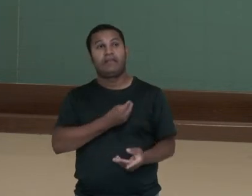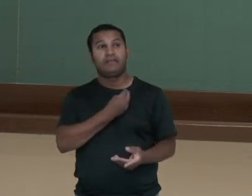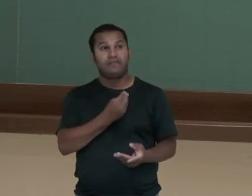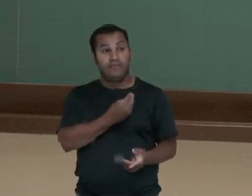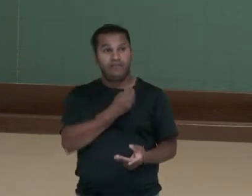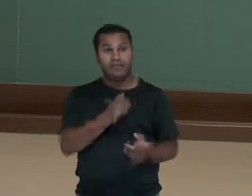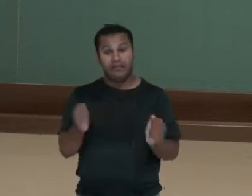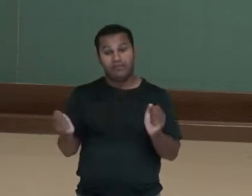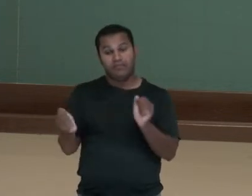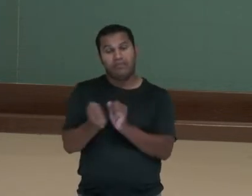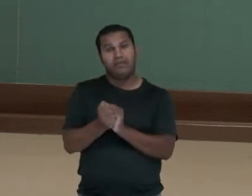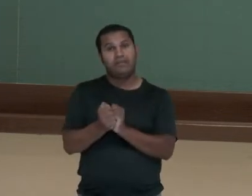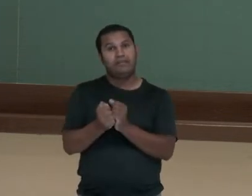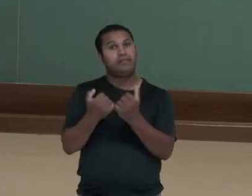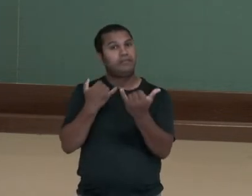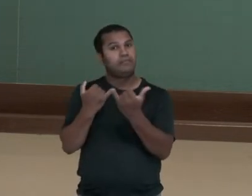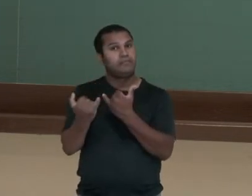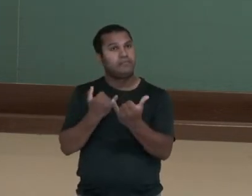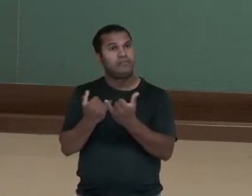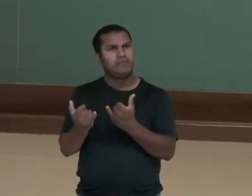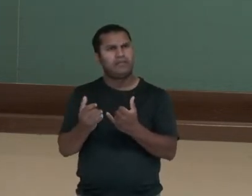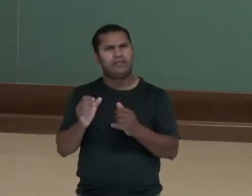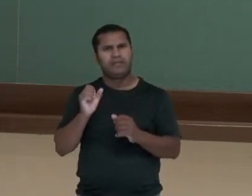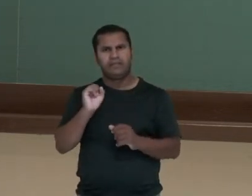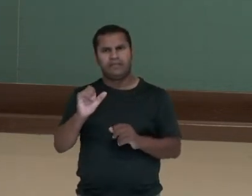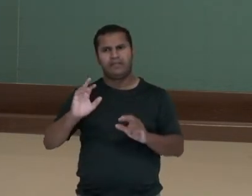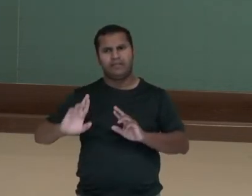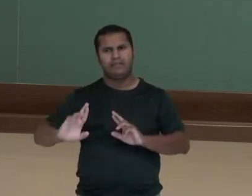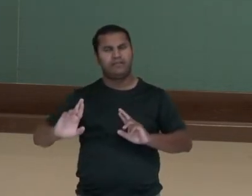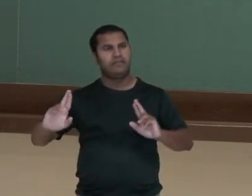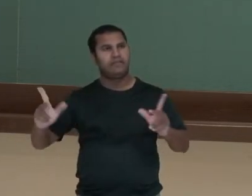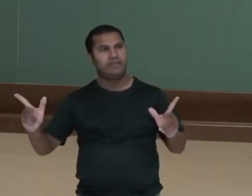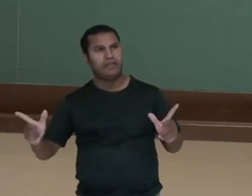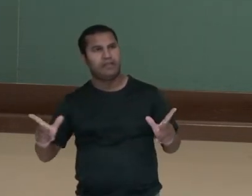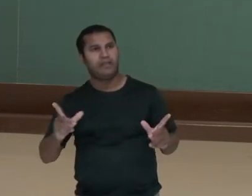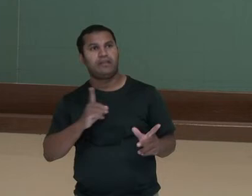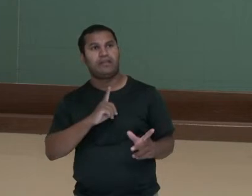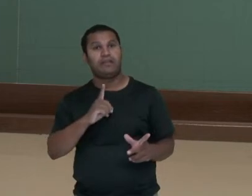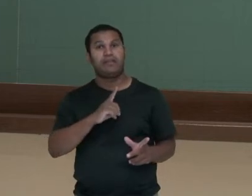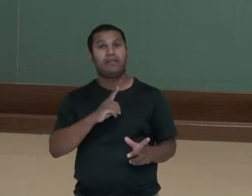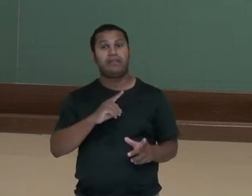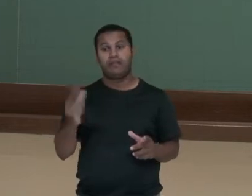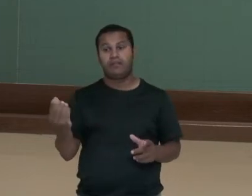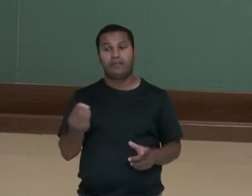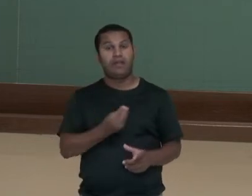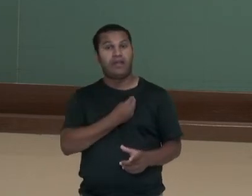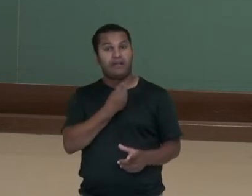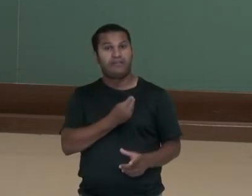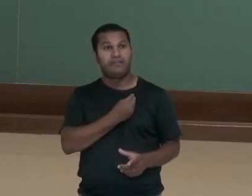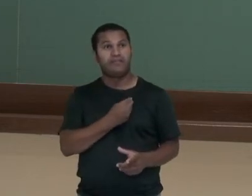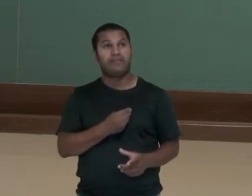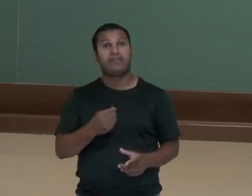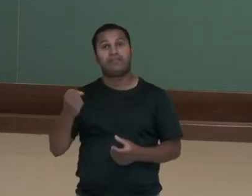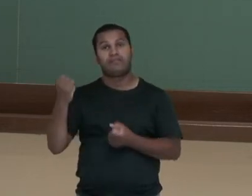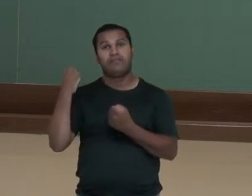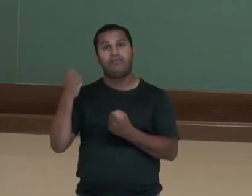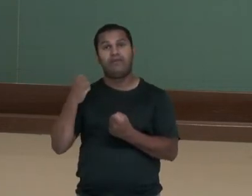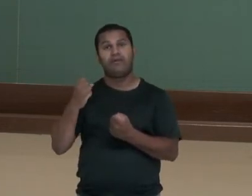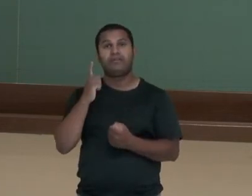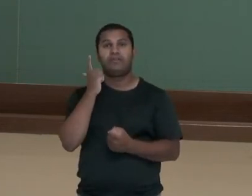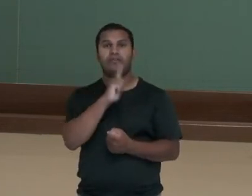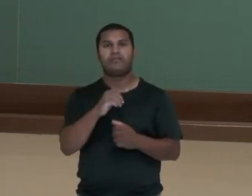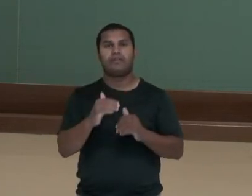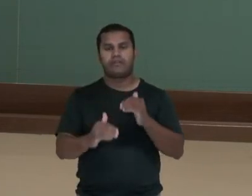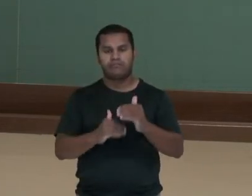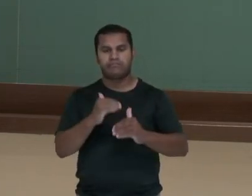reproduzindo. Porque seres de mesma espécie formam um indivíduo fértil, então eles vão se reproduzindo, né? Aqui